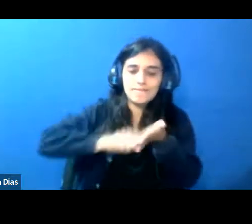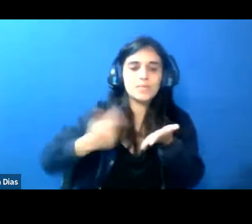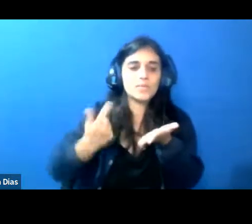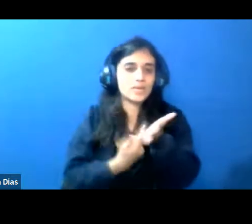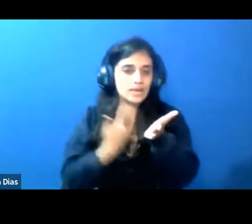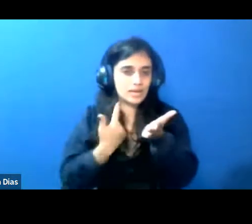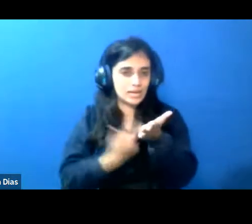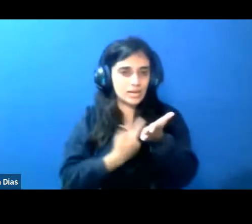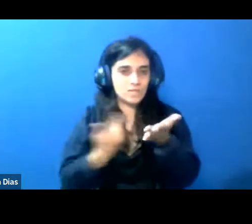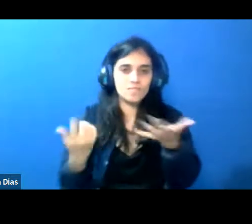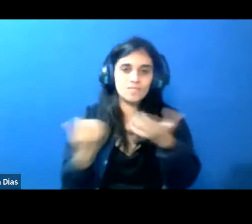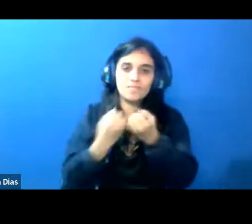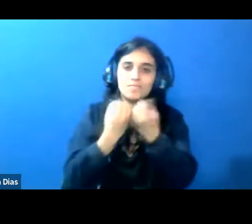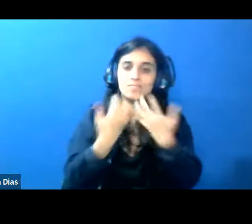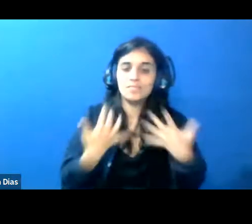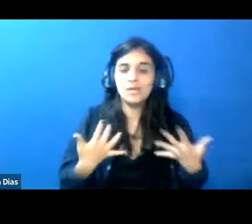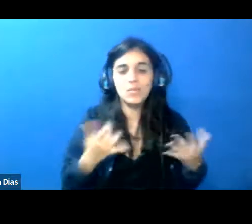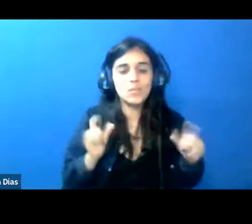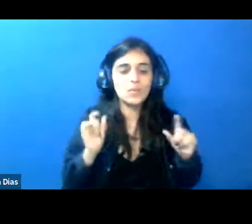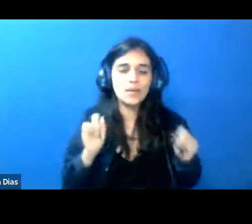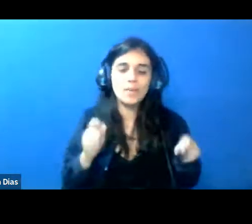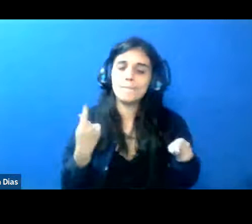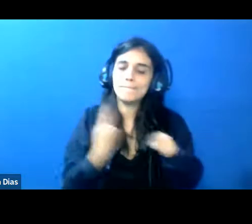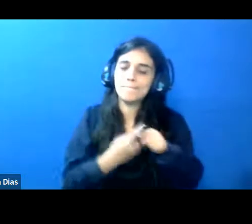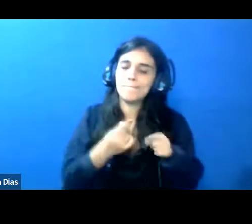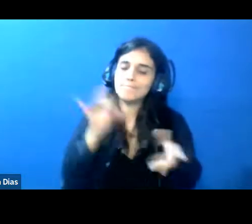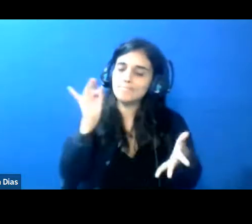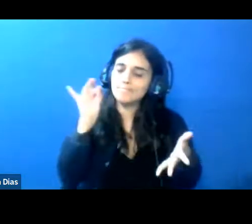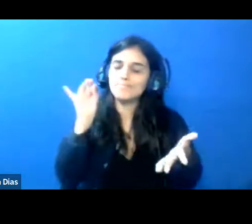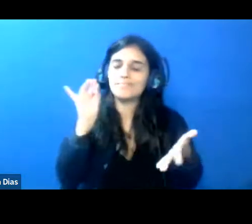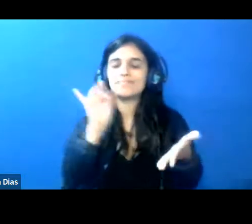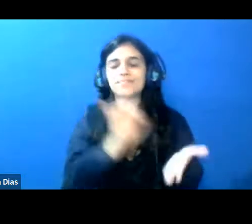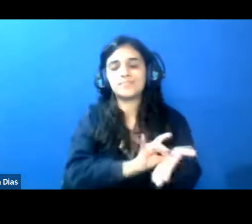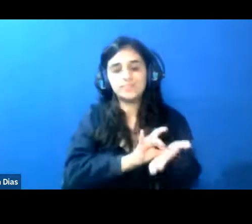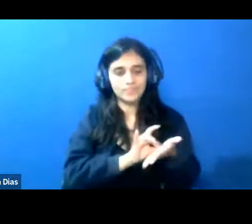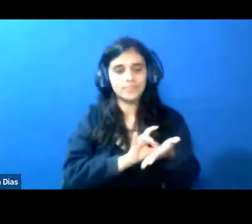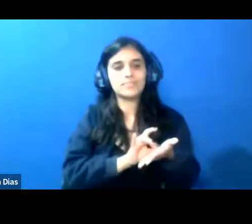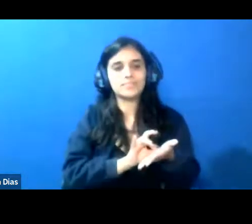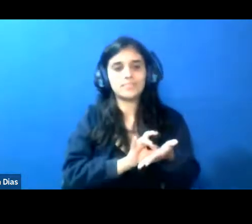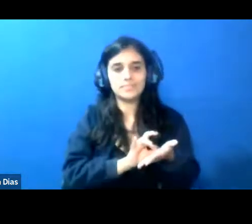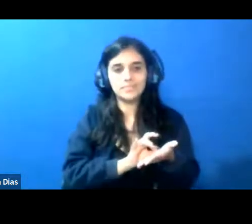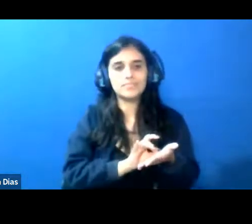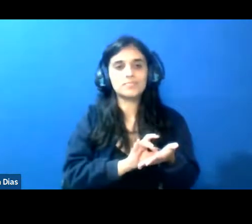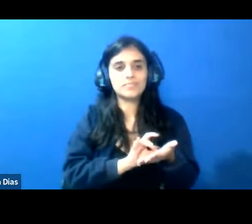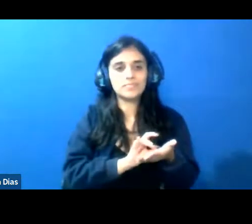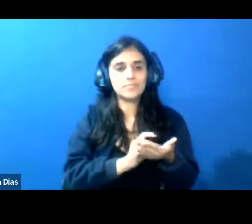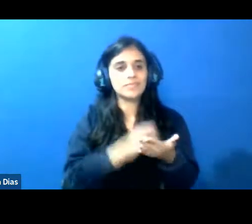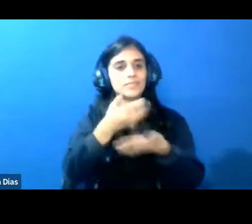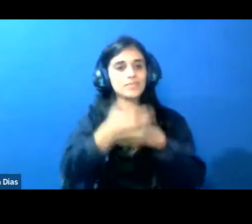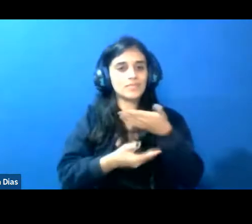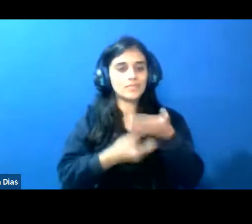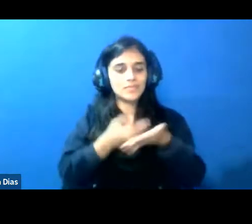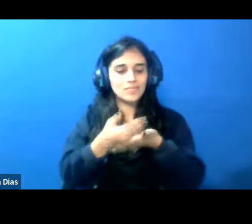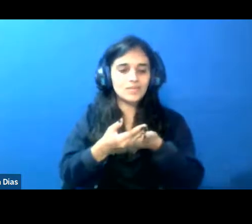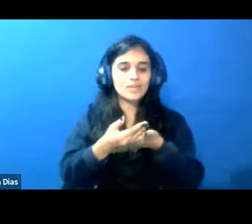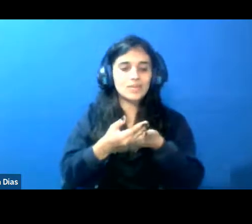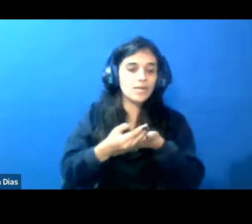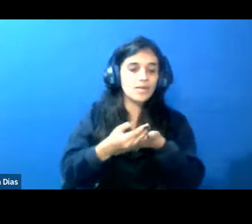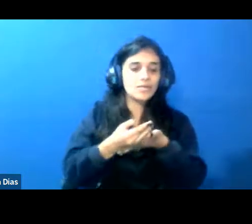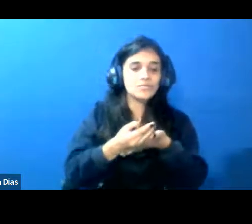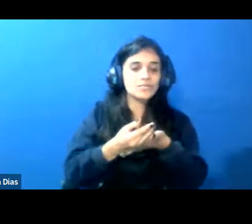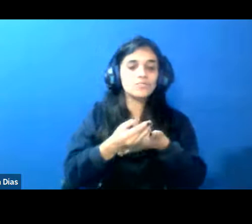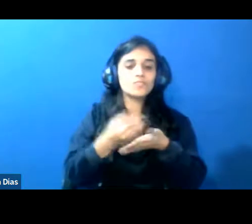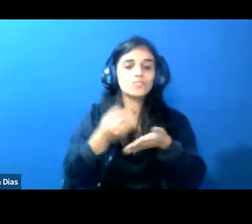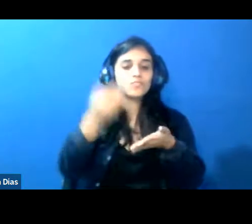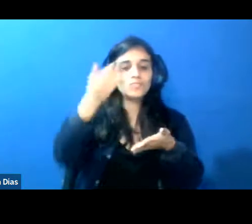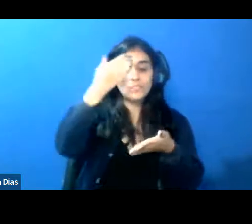aqui porque é exatamente sobre esta construção de saberes, a partir